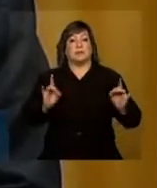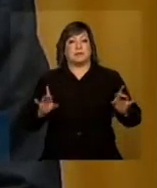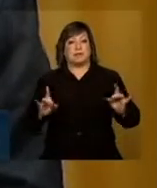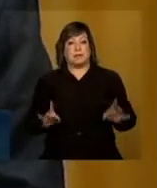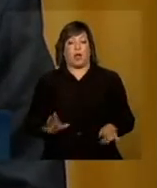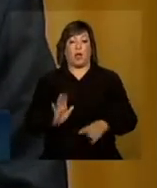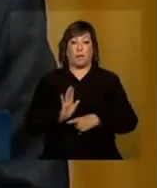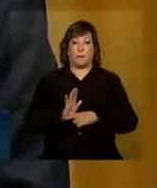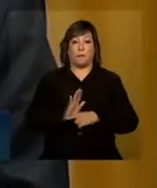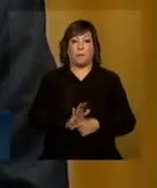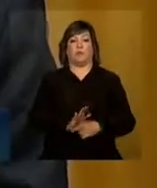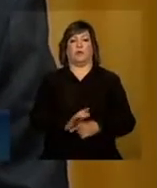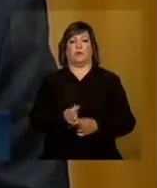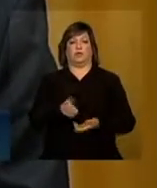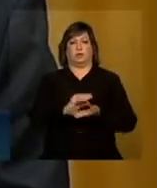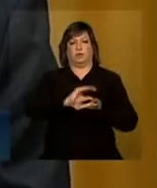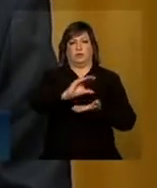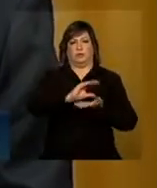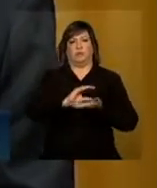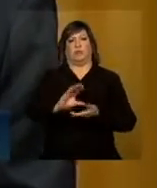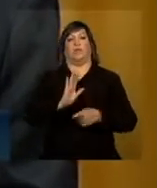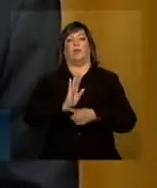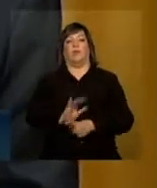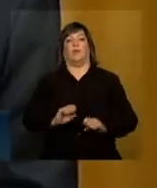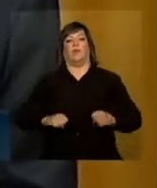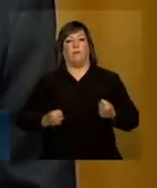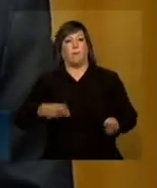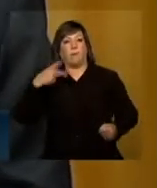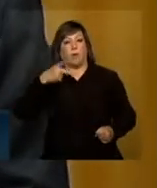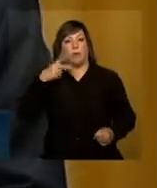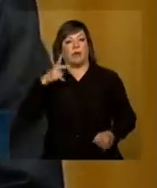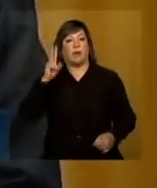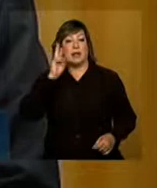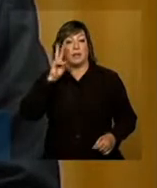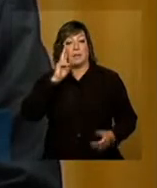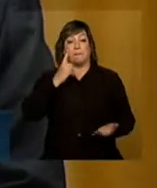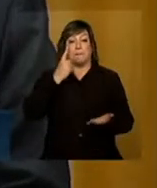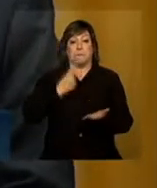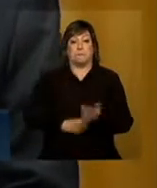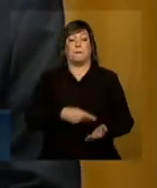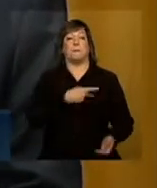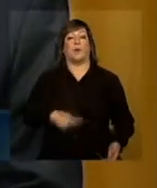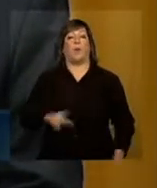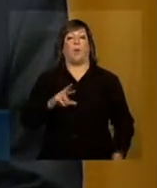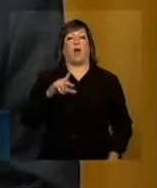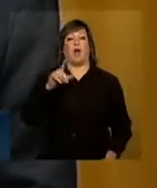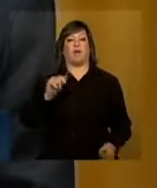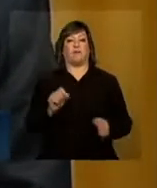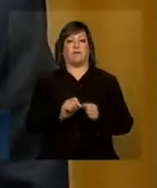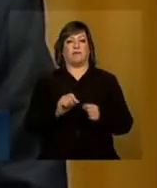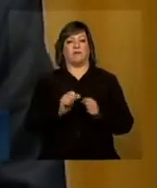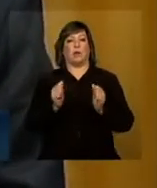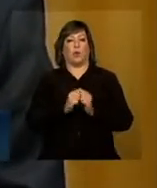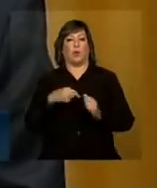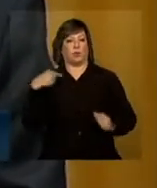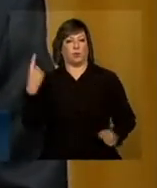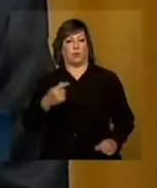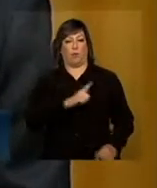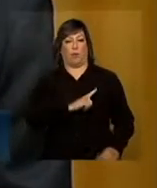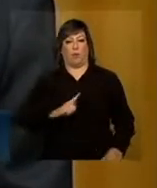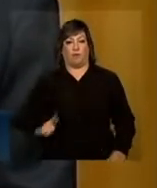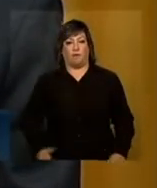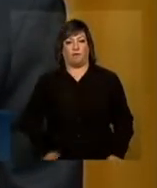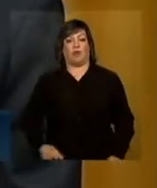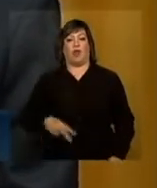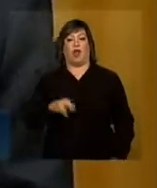com diferenciação de recursos, de esforço político. Lembrar do pacto que o presidente Lula fez com os governadores do Norte e